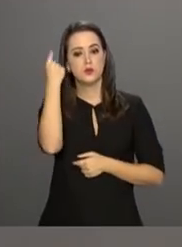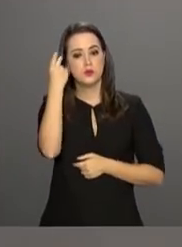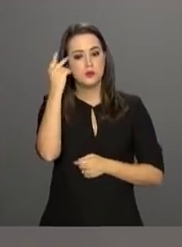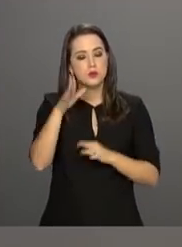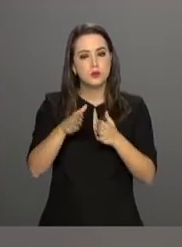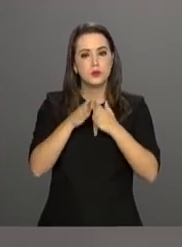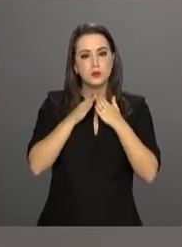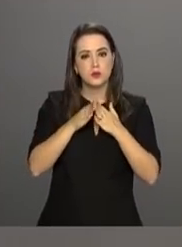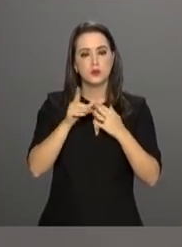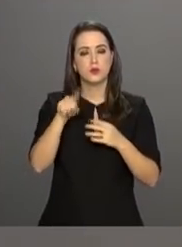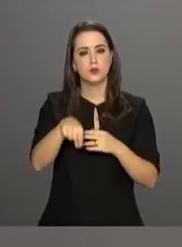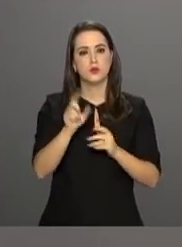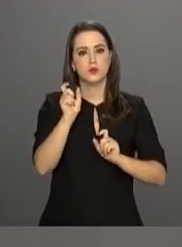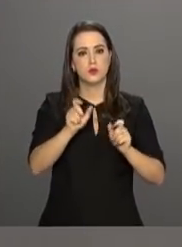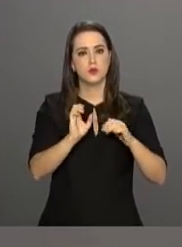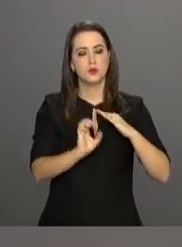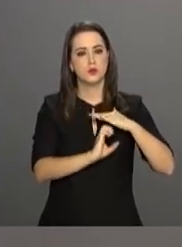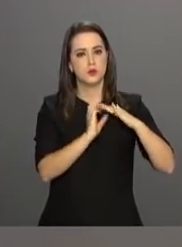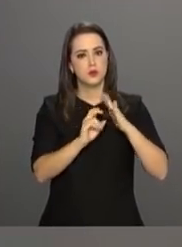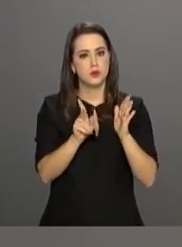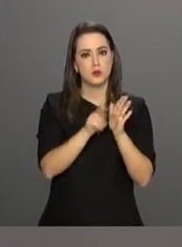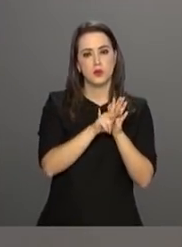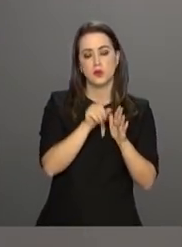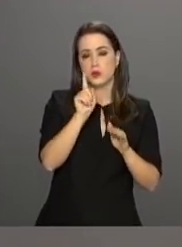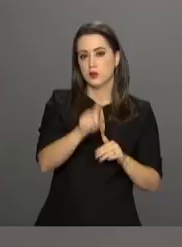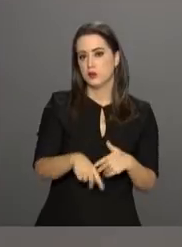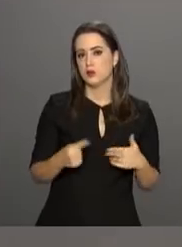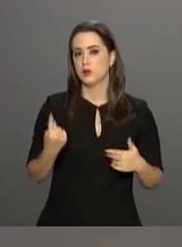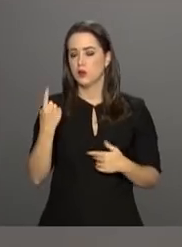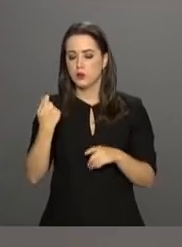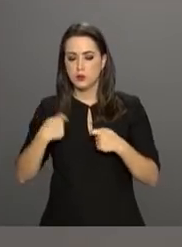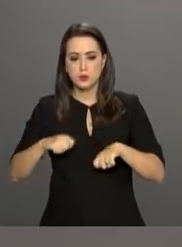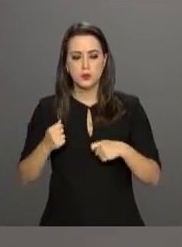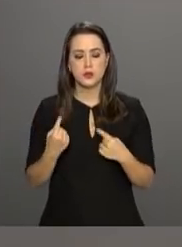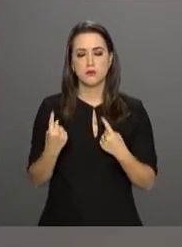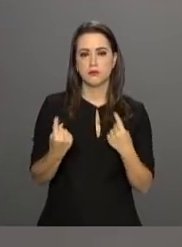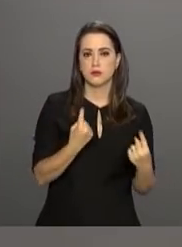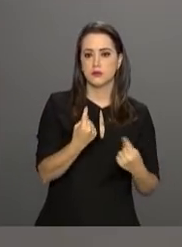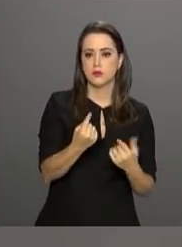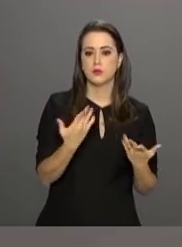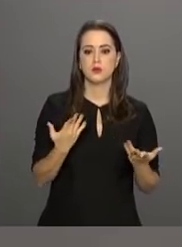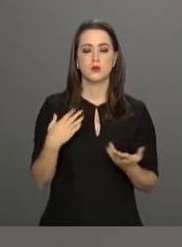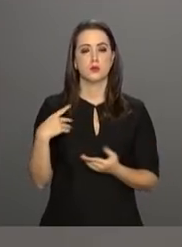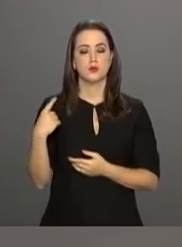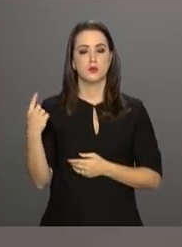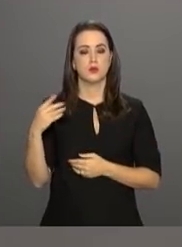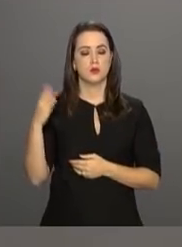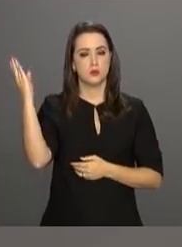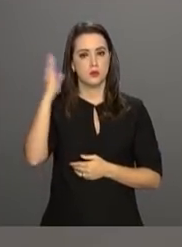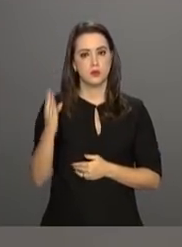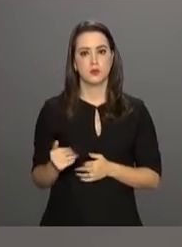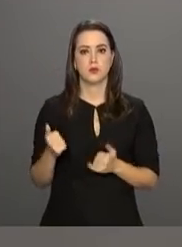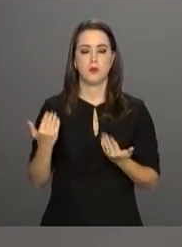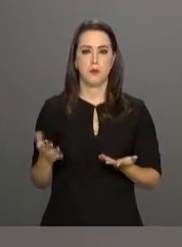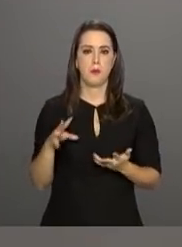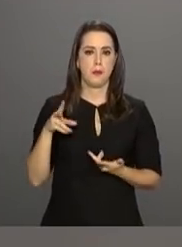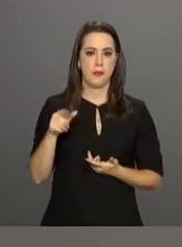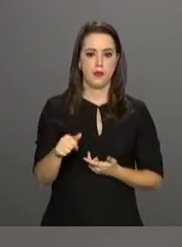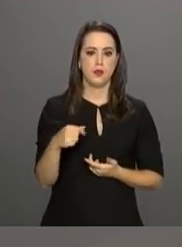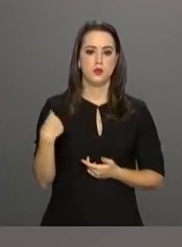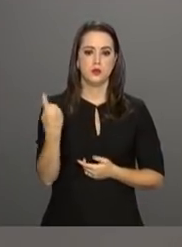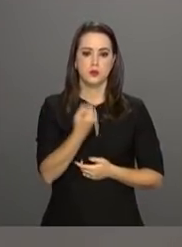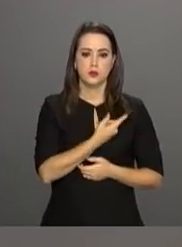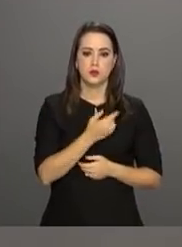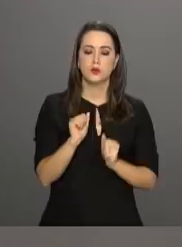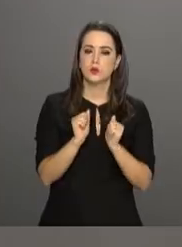as demandas do Empreendedor com as necessidades eh dos brasileiros todos